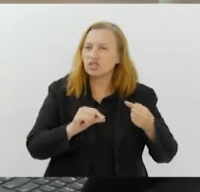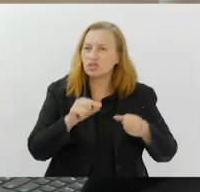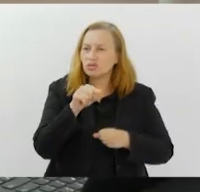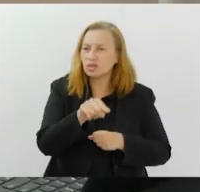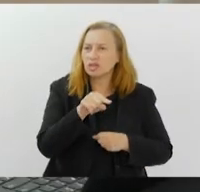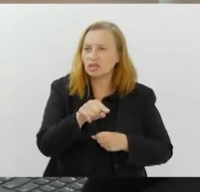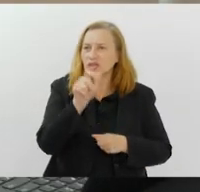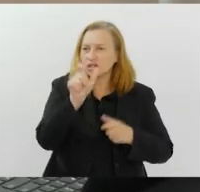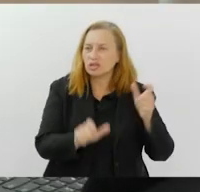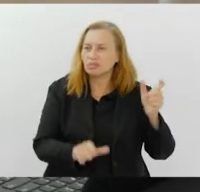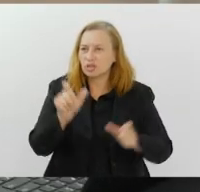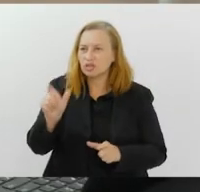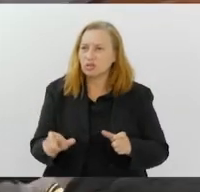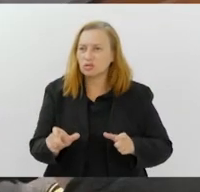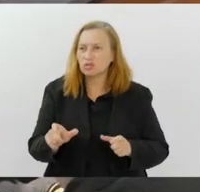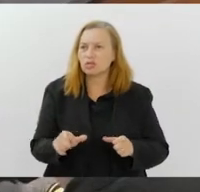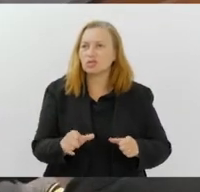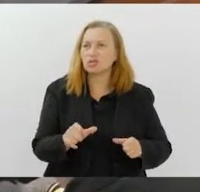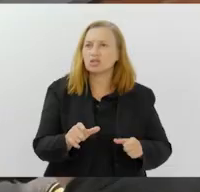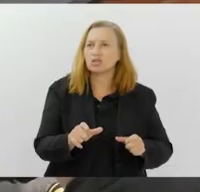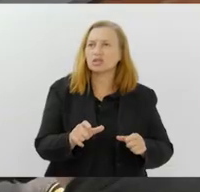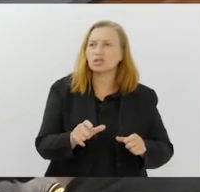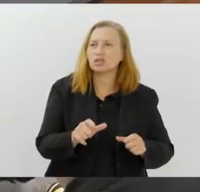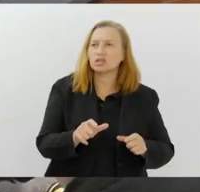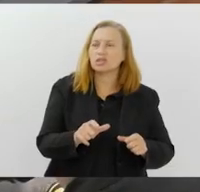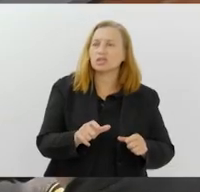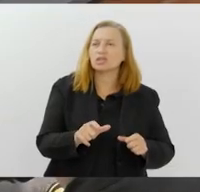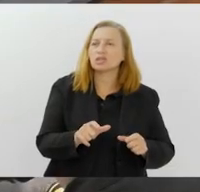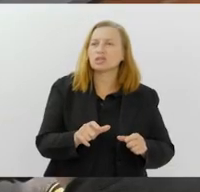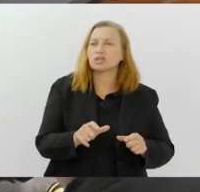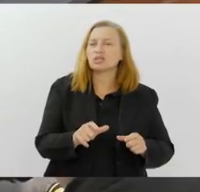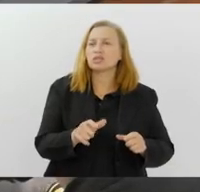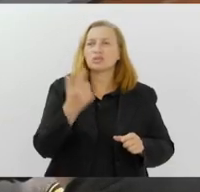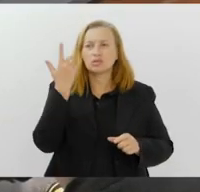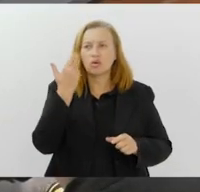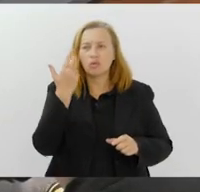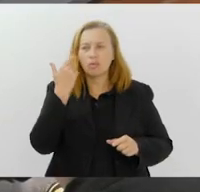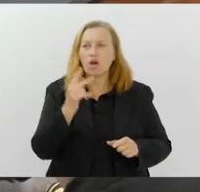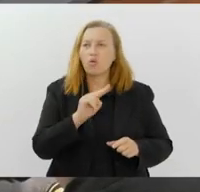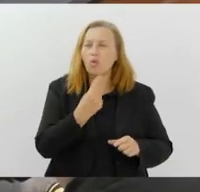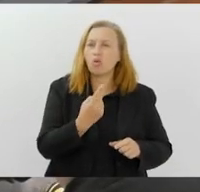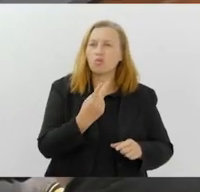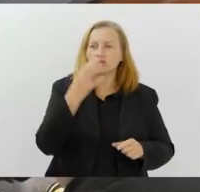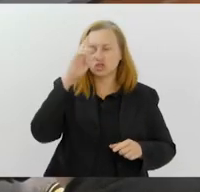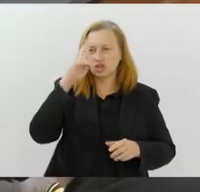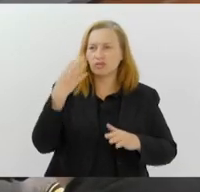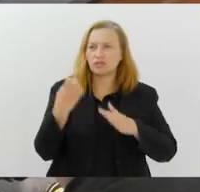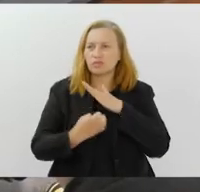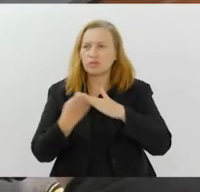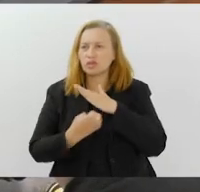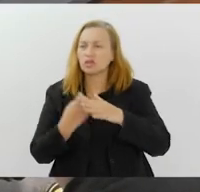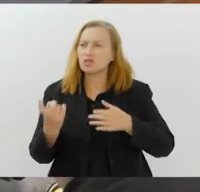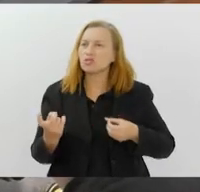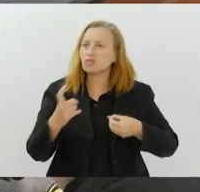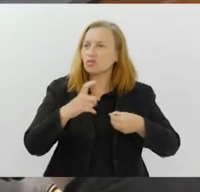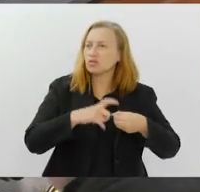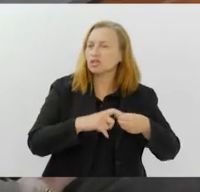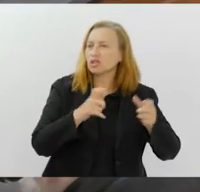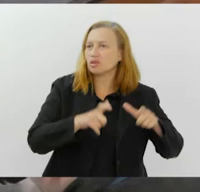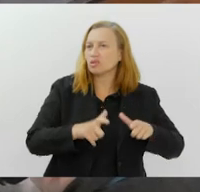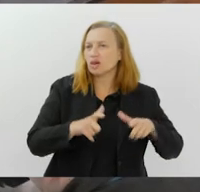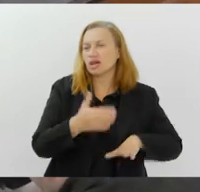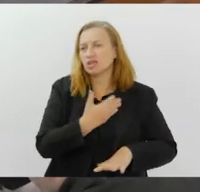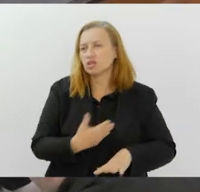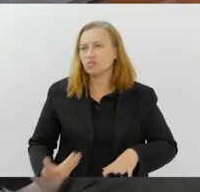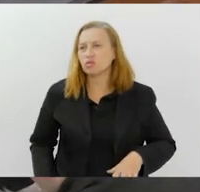as pessoas físicas e jurídicas que utilizarem sistemas de reconhecimento voltados para espaço públicos